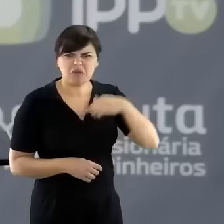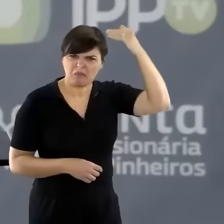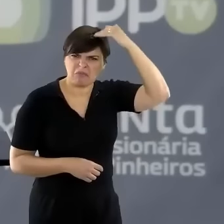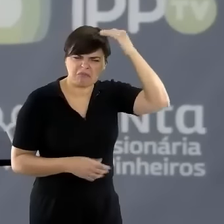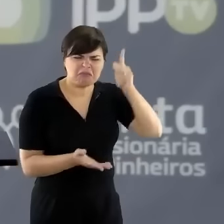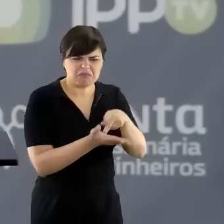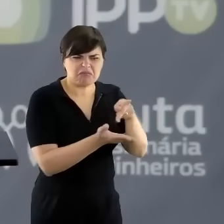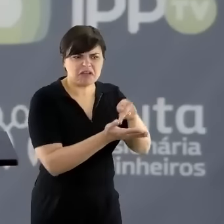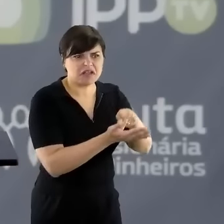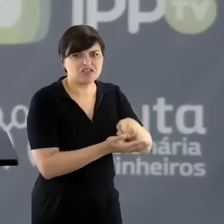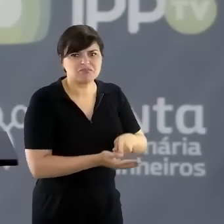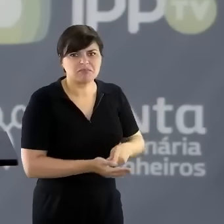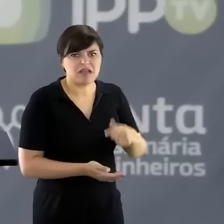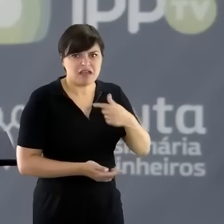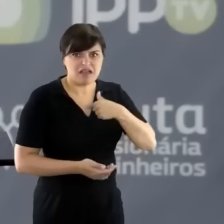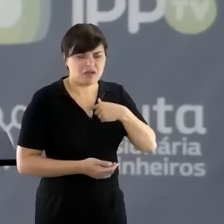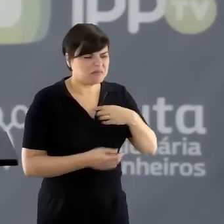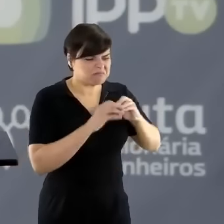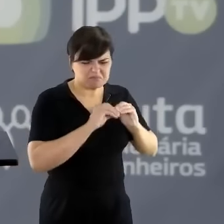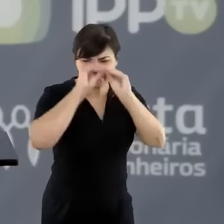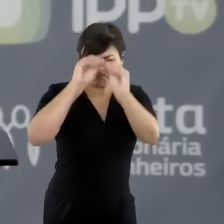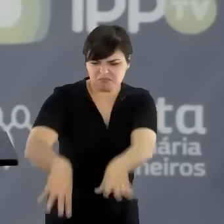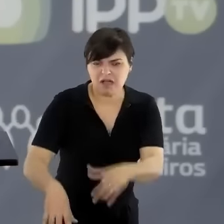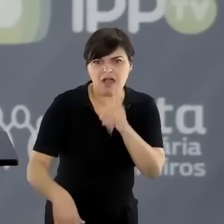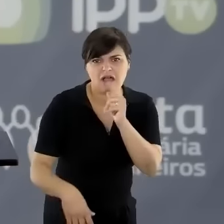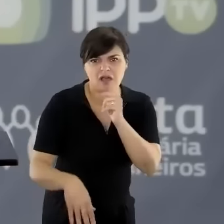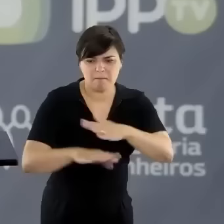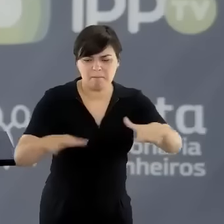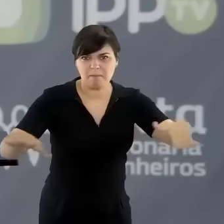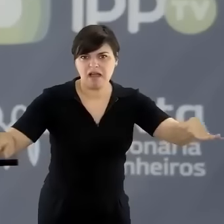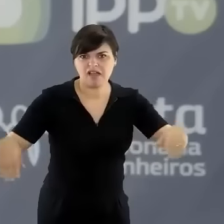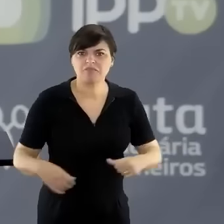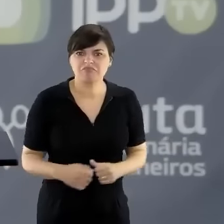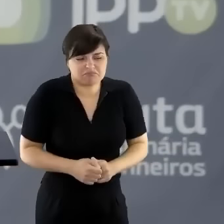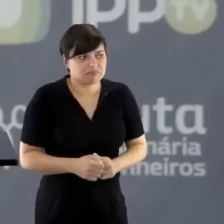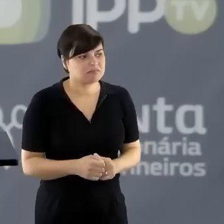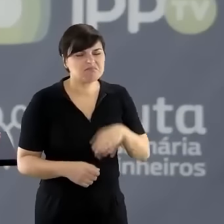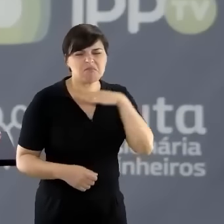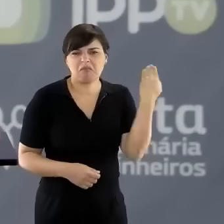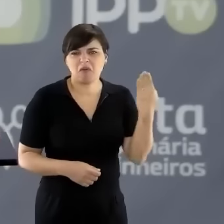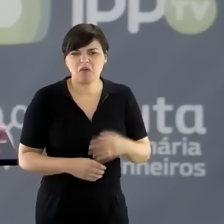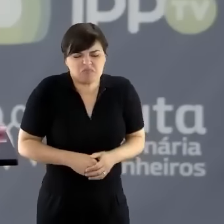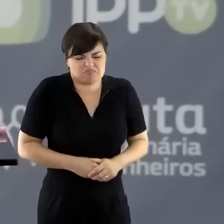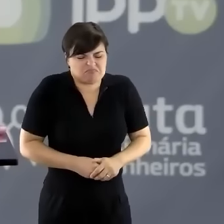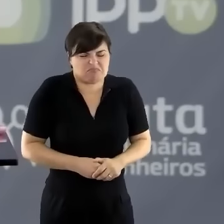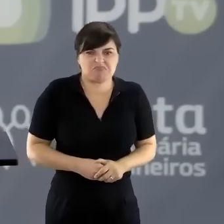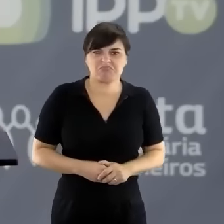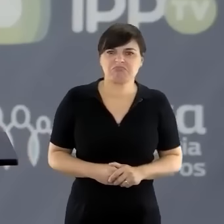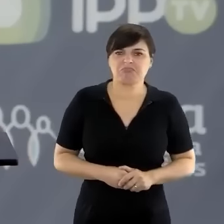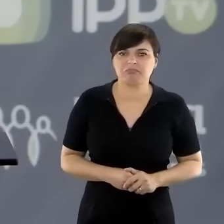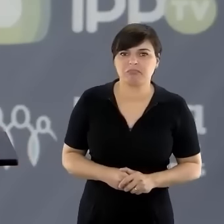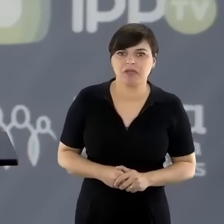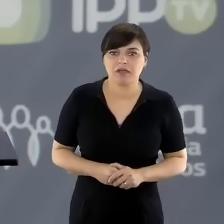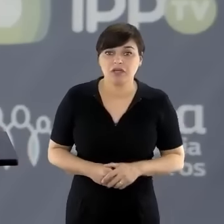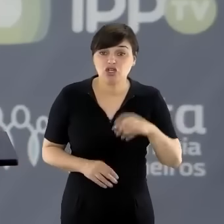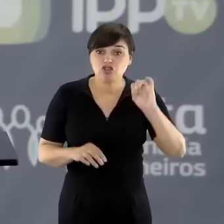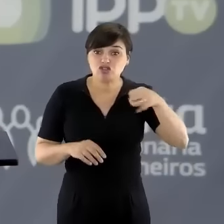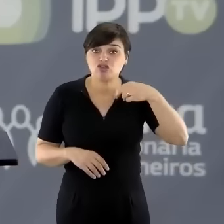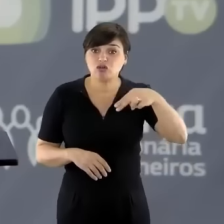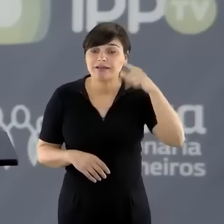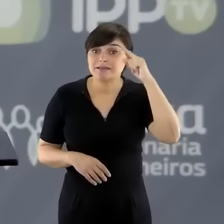a tempestade vai acalmar assim fizeram Jonas pensou que era o fim mas não Deus